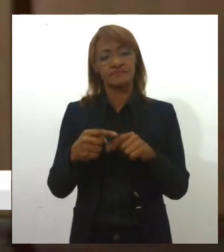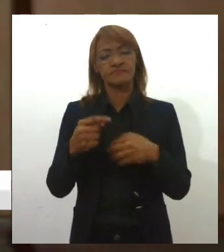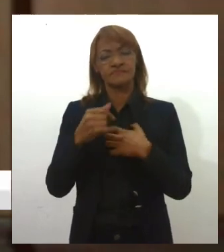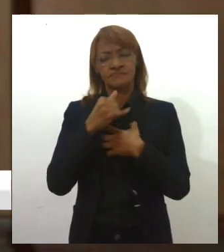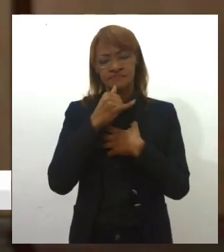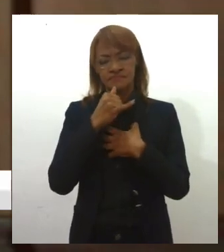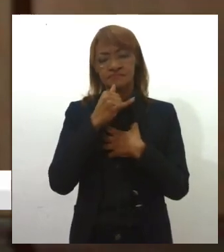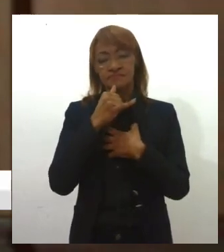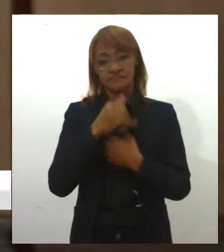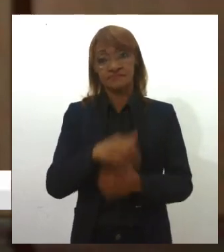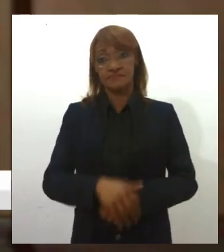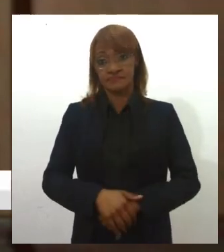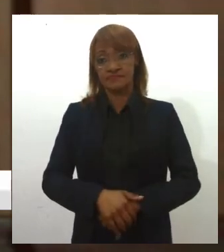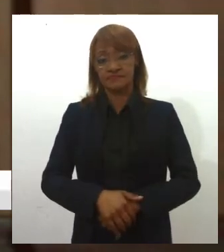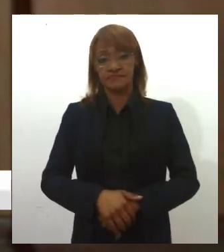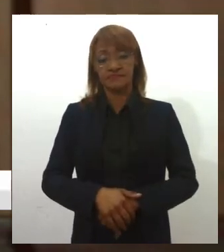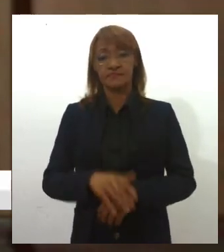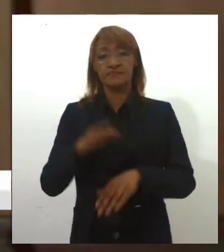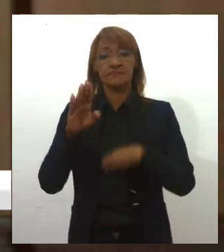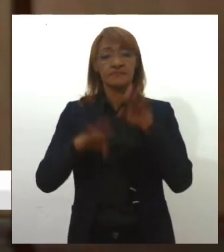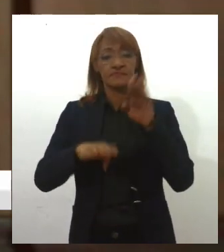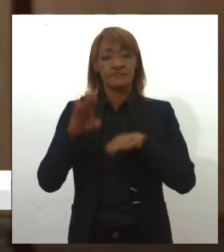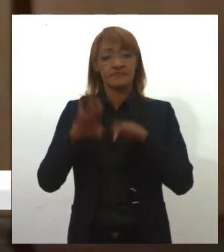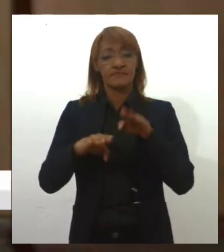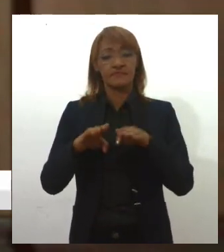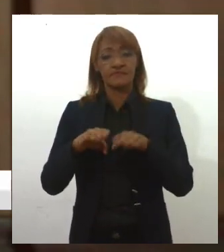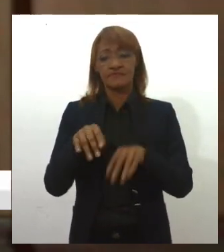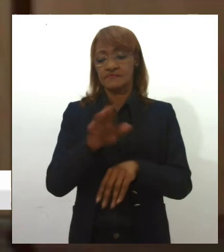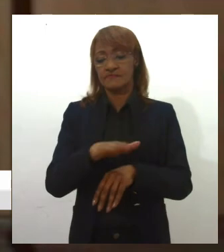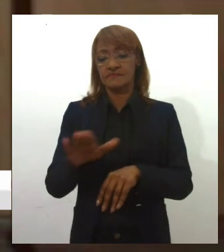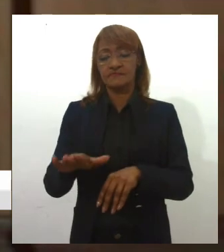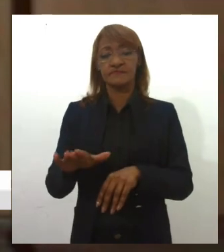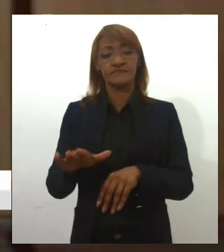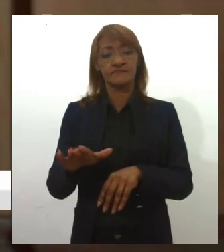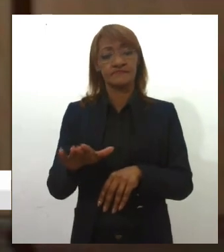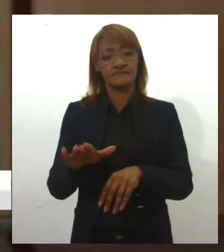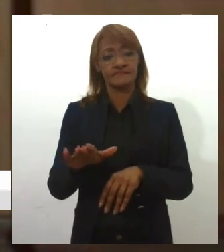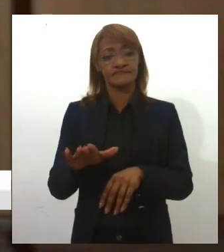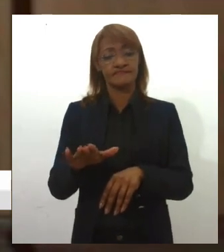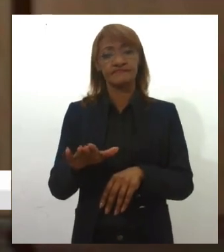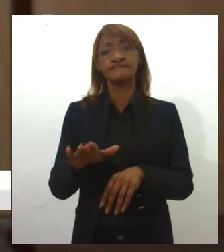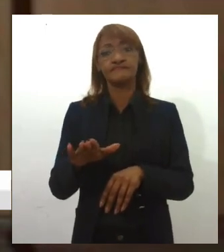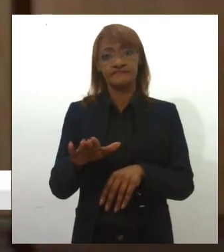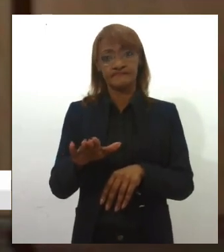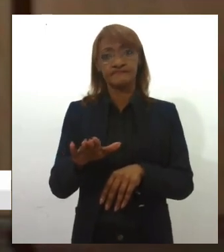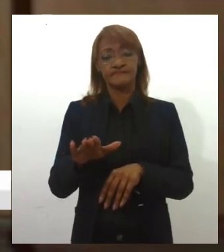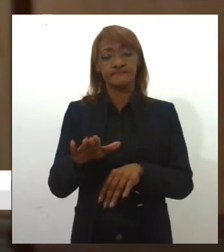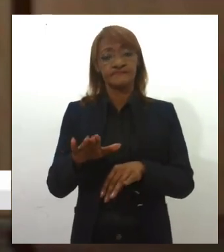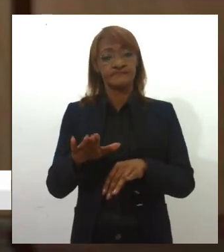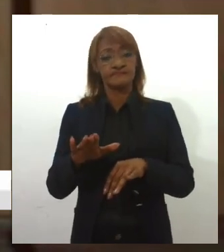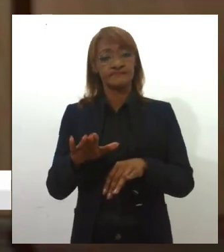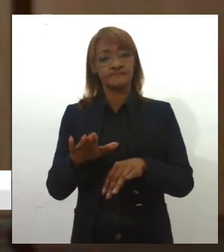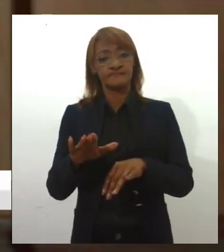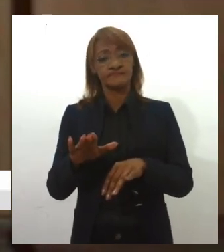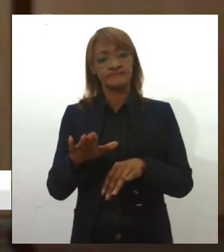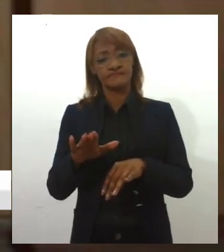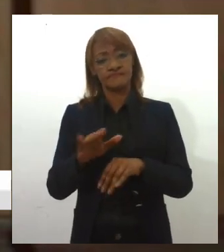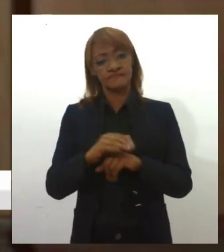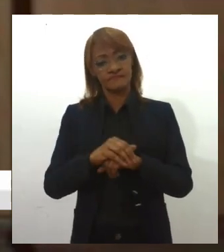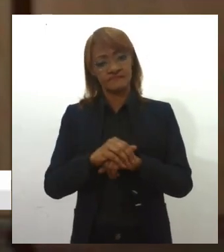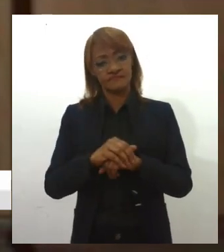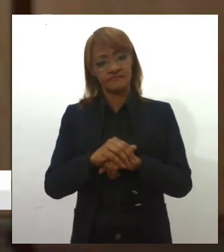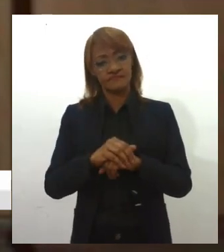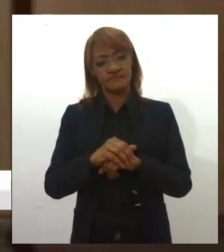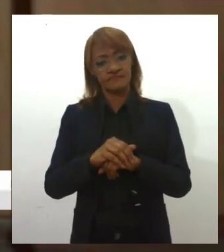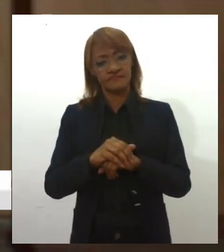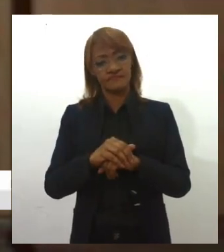é importante frisar, muitas vezes, para muitas crianças, a rota de fuga da violência que é